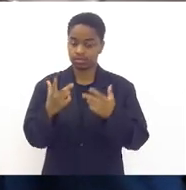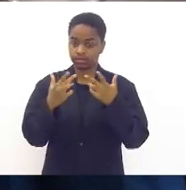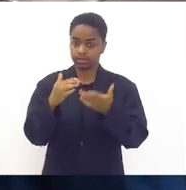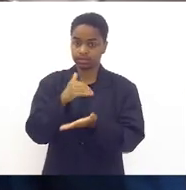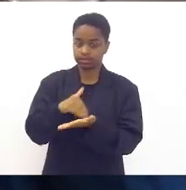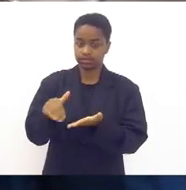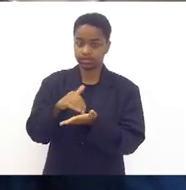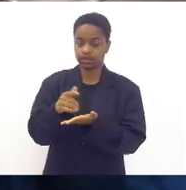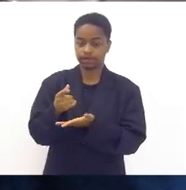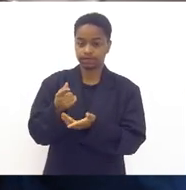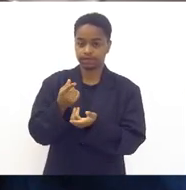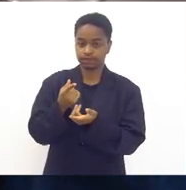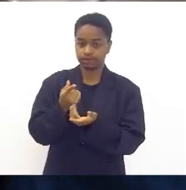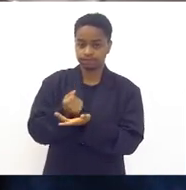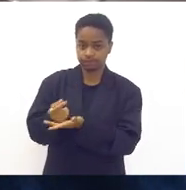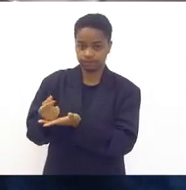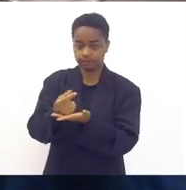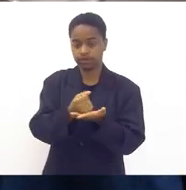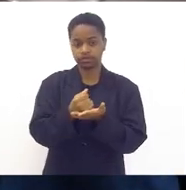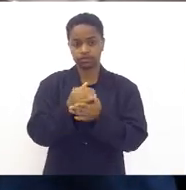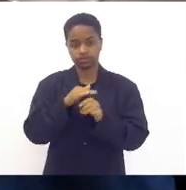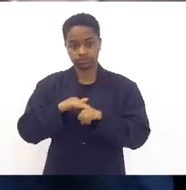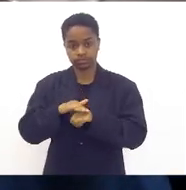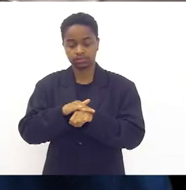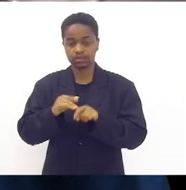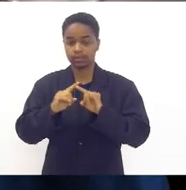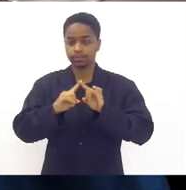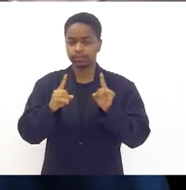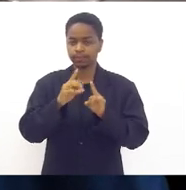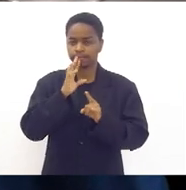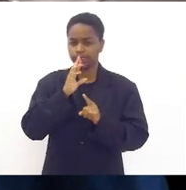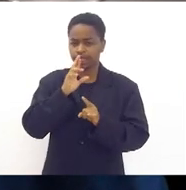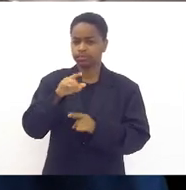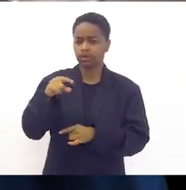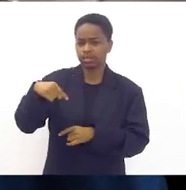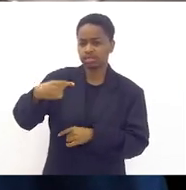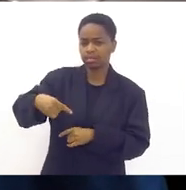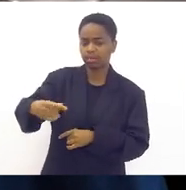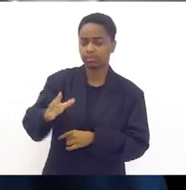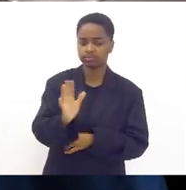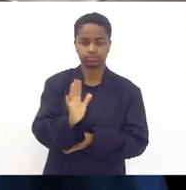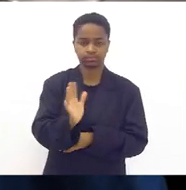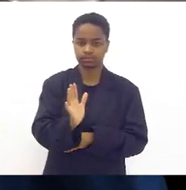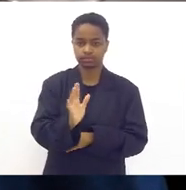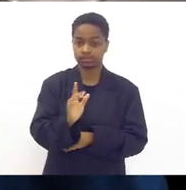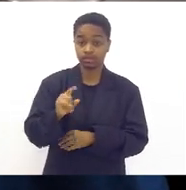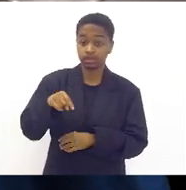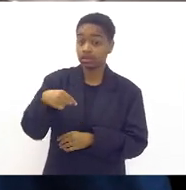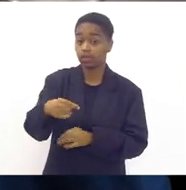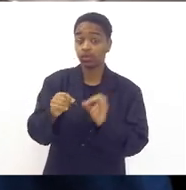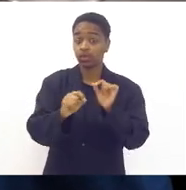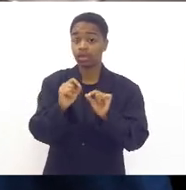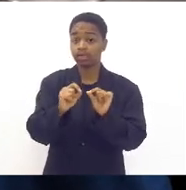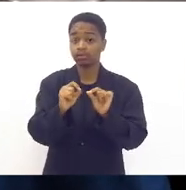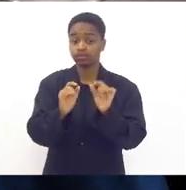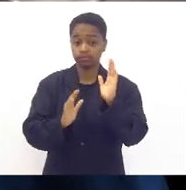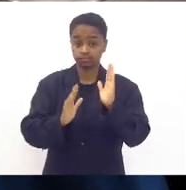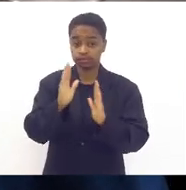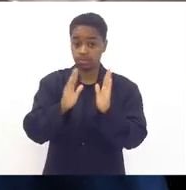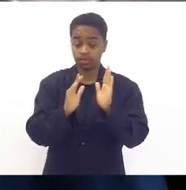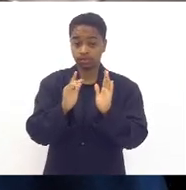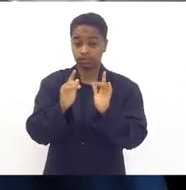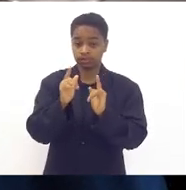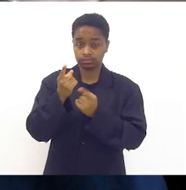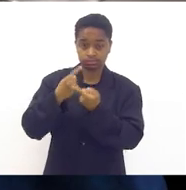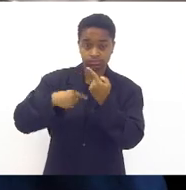secretário de Fazenda deve ter conversado lá. Mas a resposta não deixa para depois. Ora, depois só pode ser o regime, a revisão